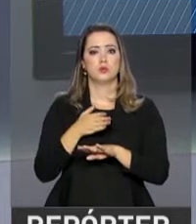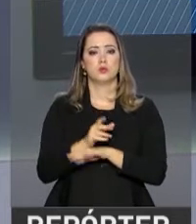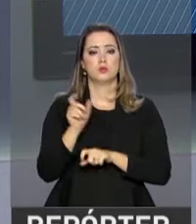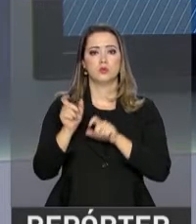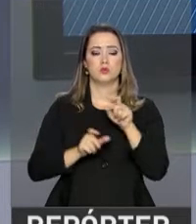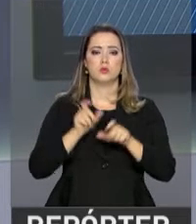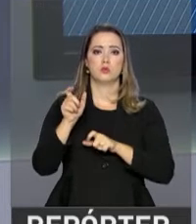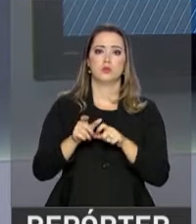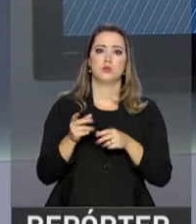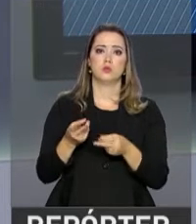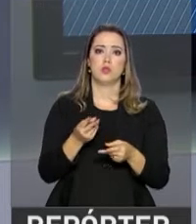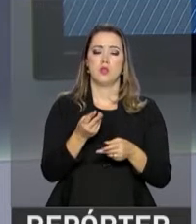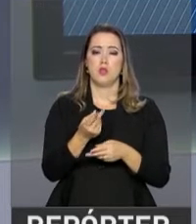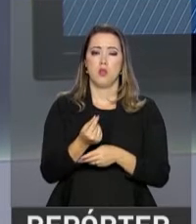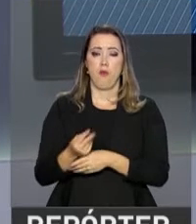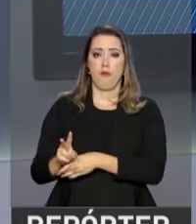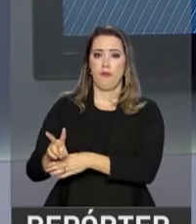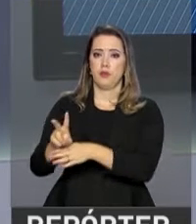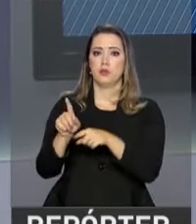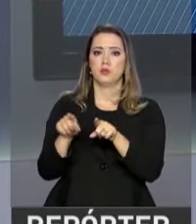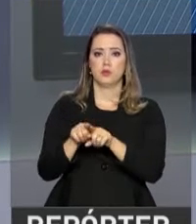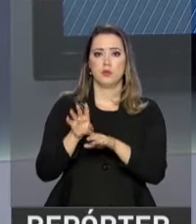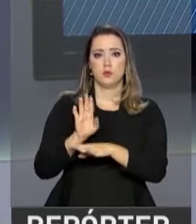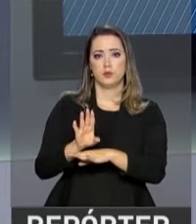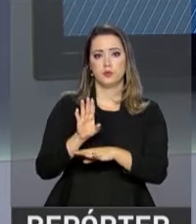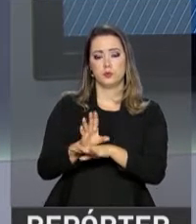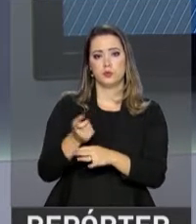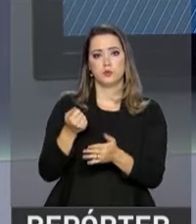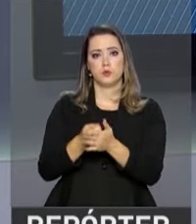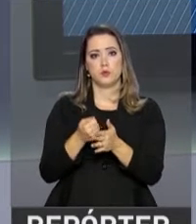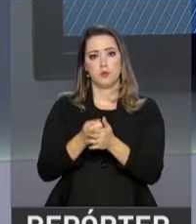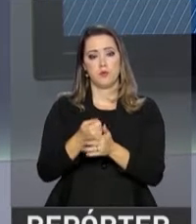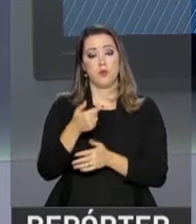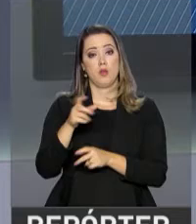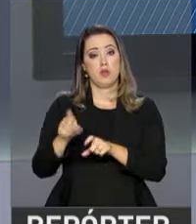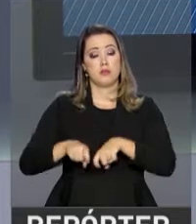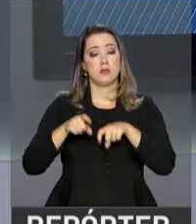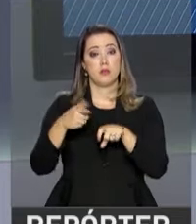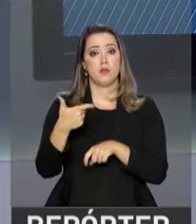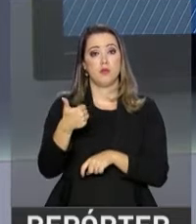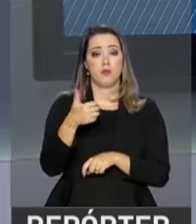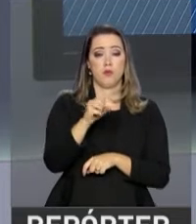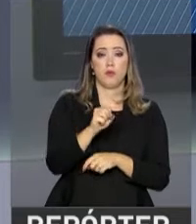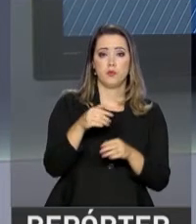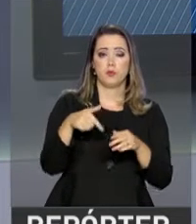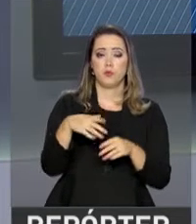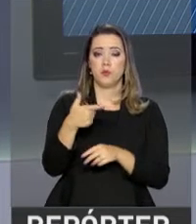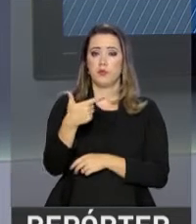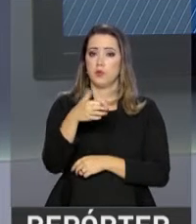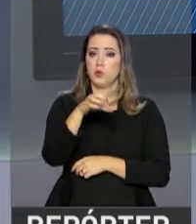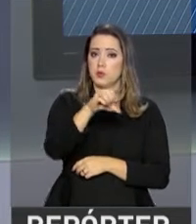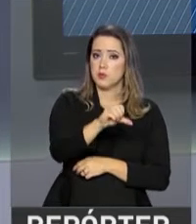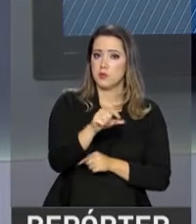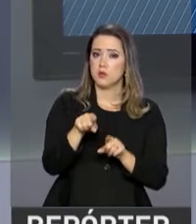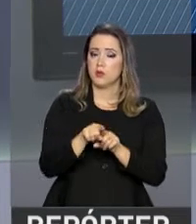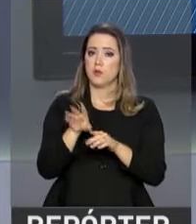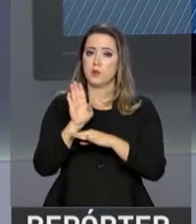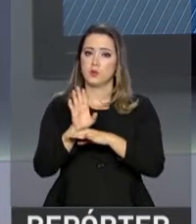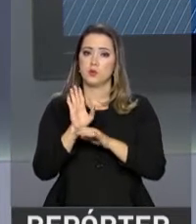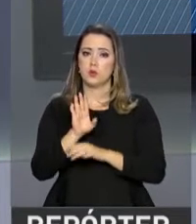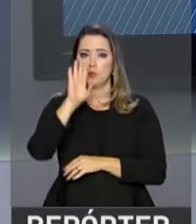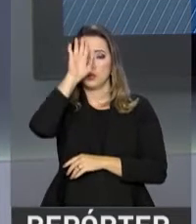produtores terão acesso a linhas de financiamento que vão contribuir para custear a safra 2018-2019 e deve